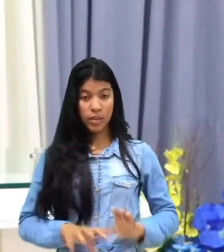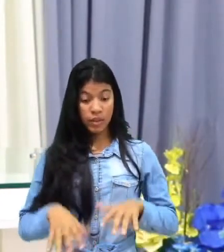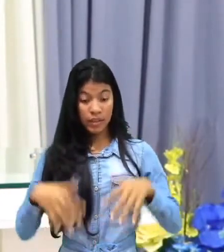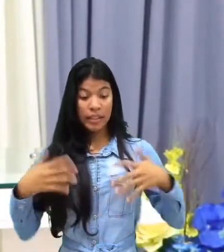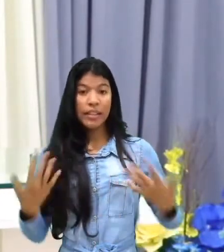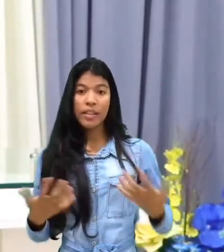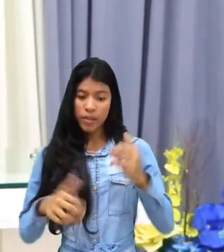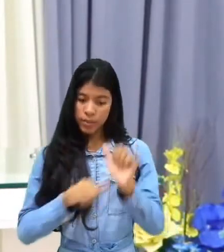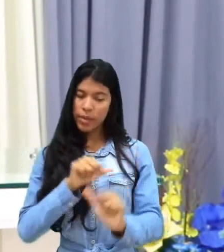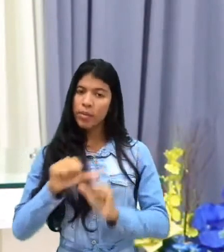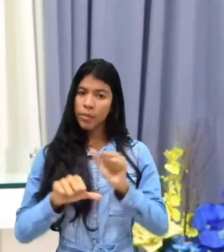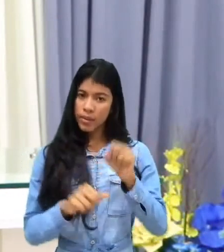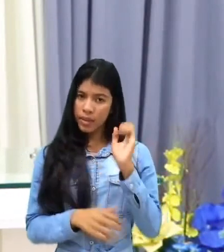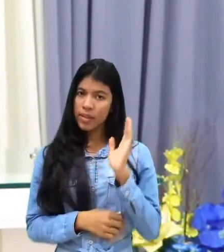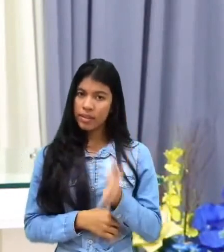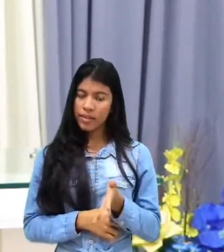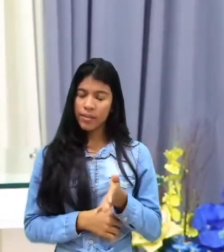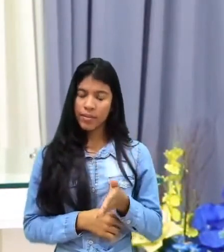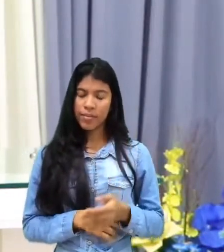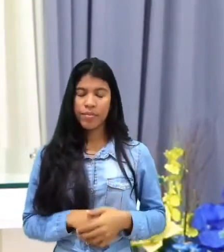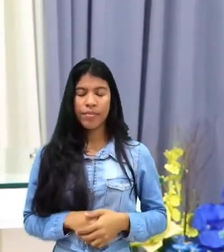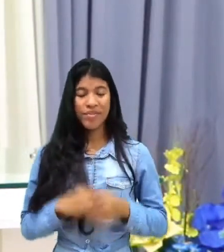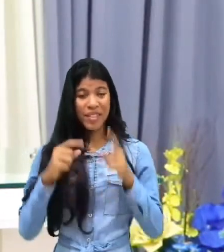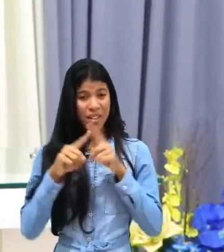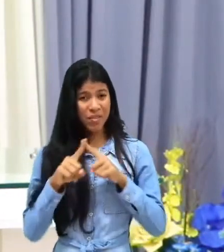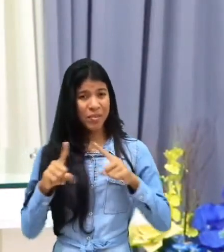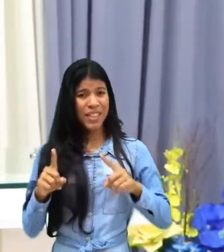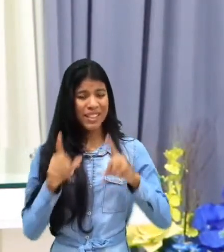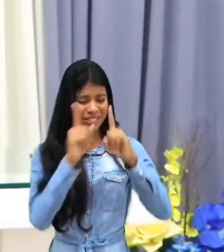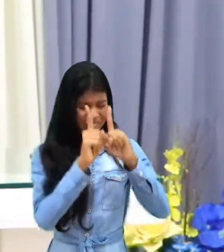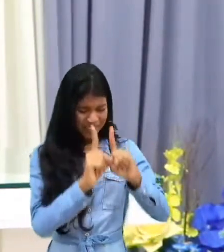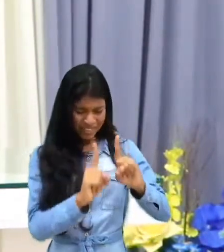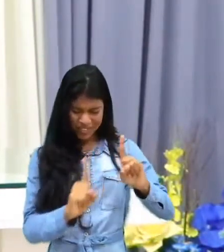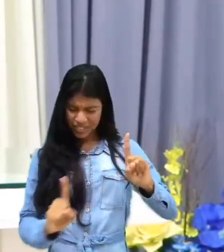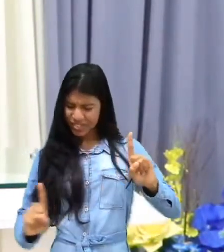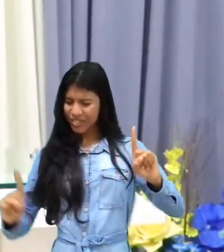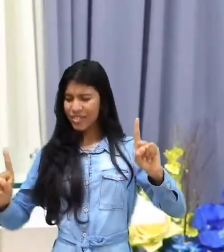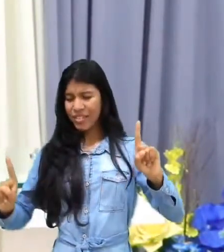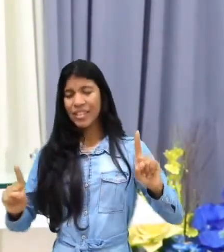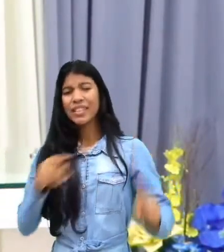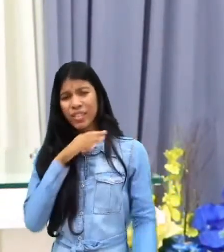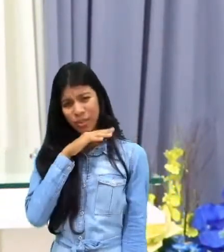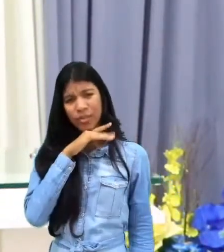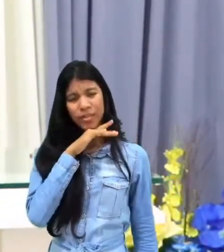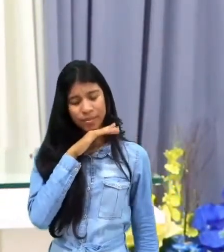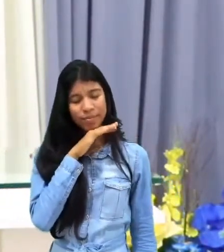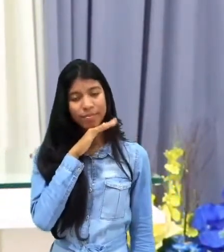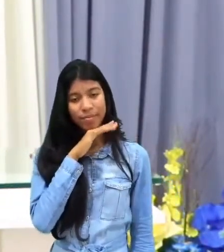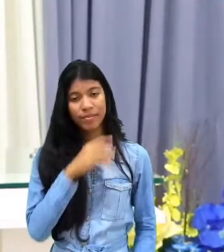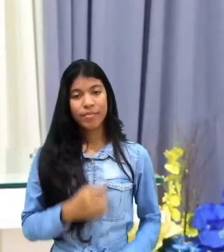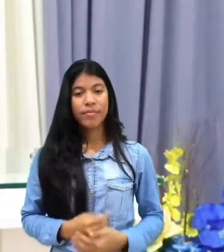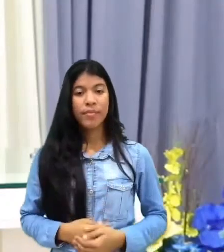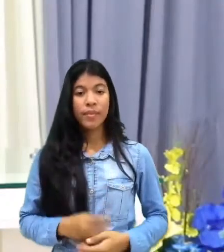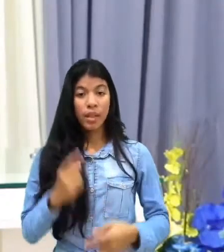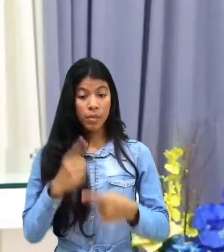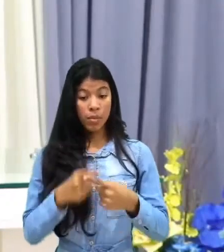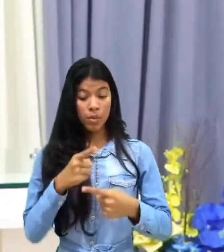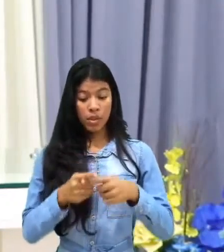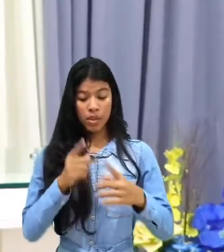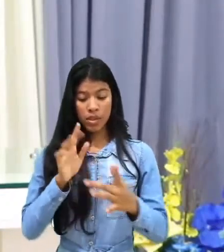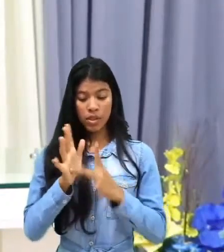vai mudar. Se você não estiver, então vai ser daí para pior. Porque Jesus disse, sem